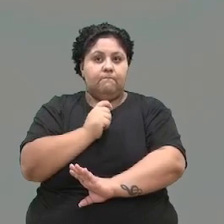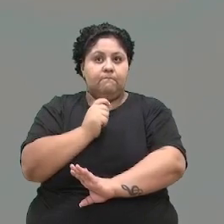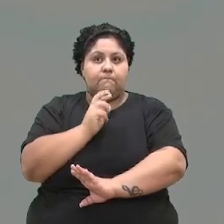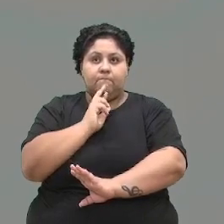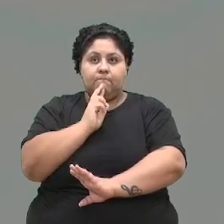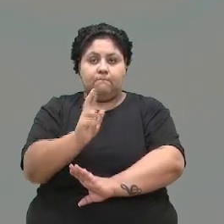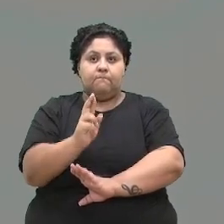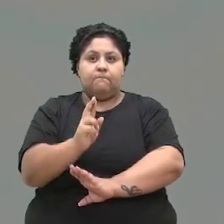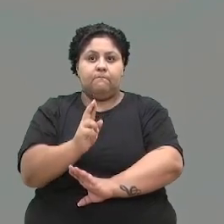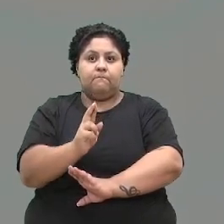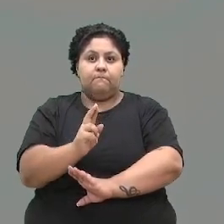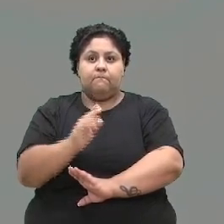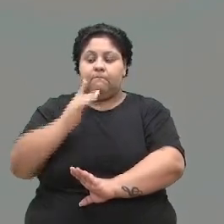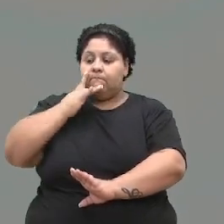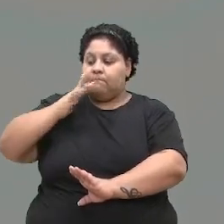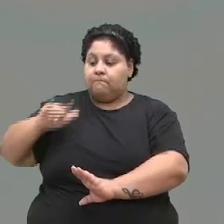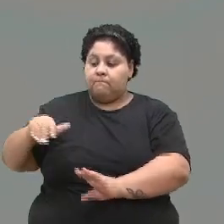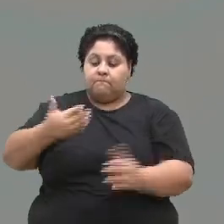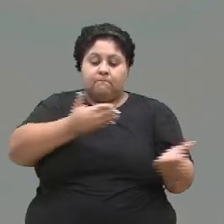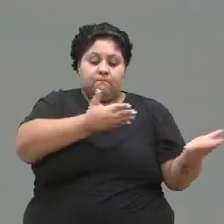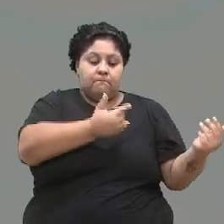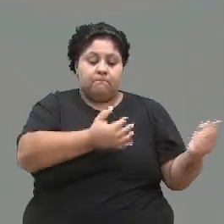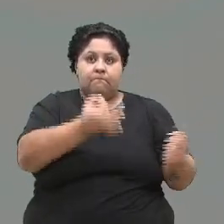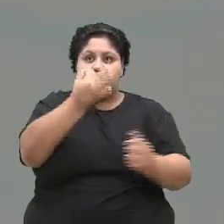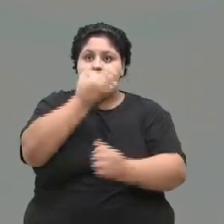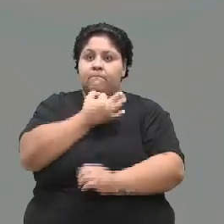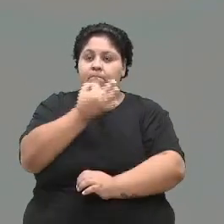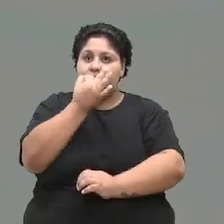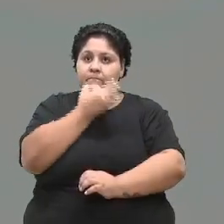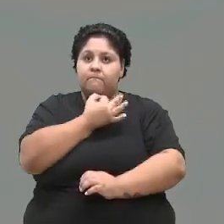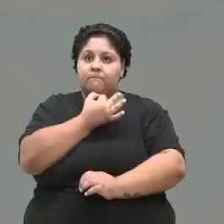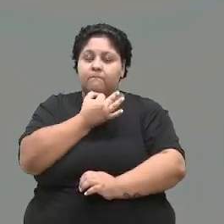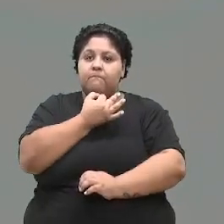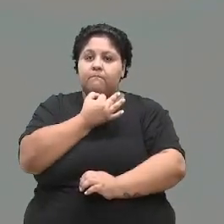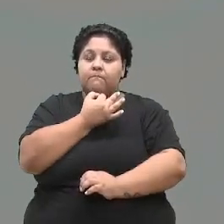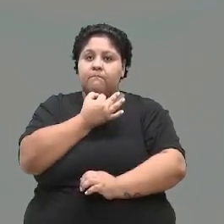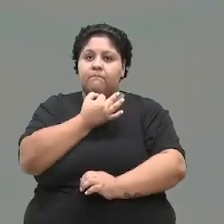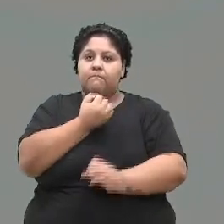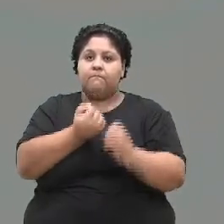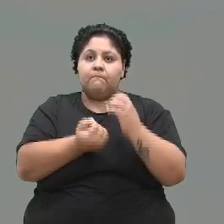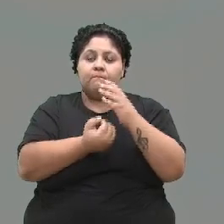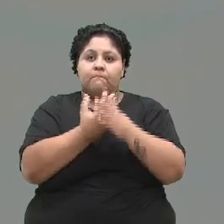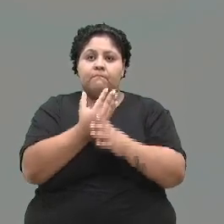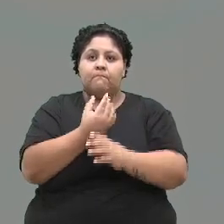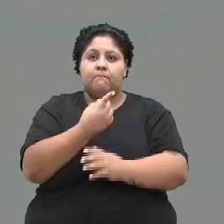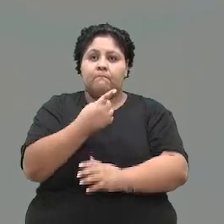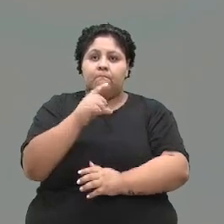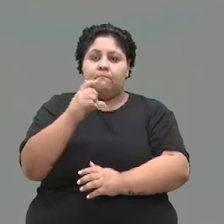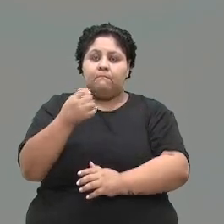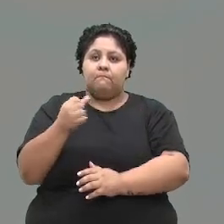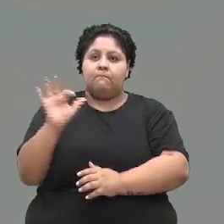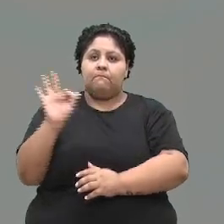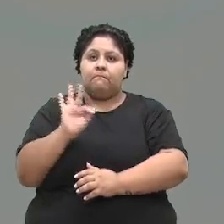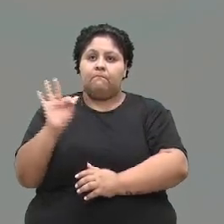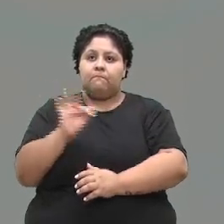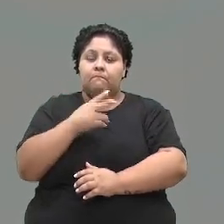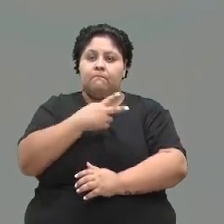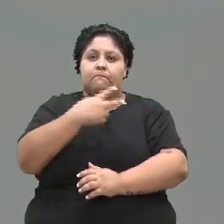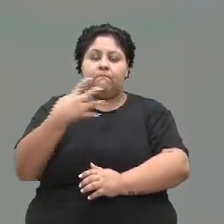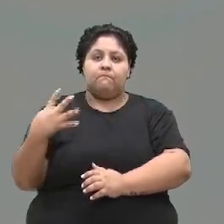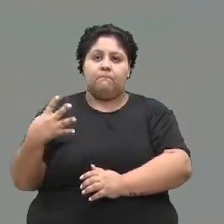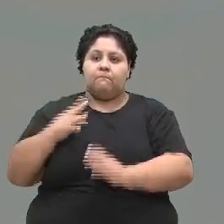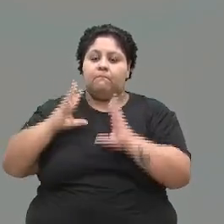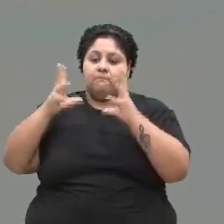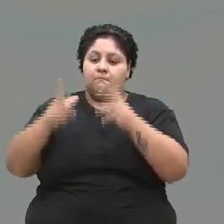pela questão da infância e juventude em Caxias do Sul, emitido em 16 de fevereiro. 24.